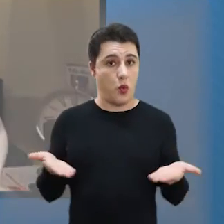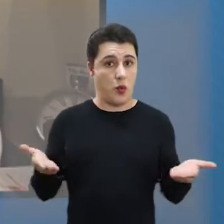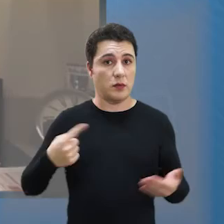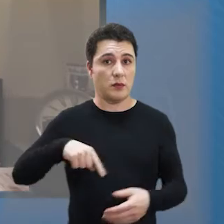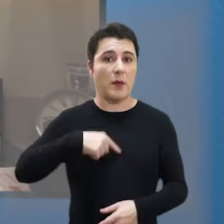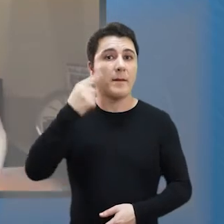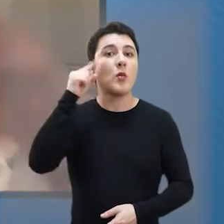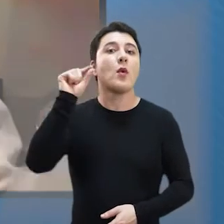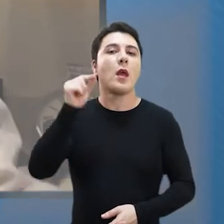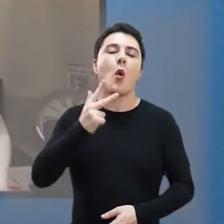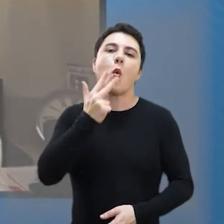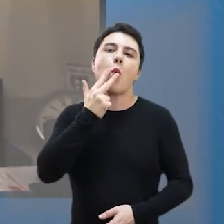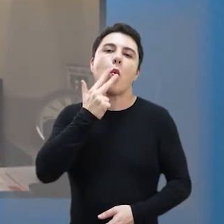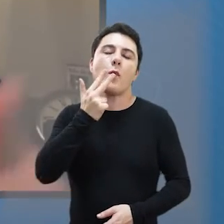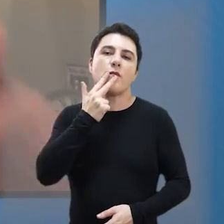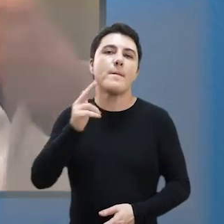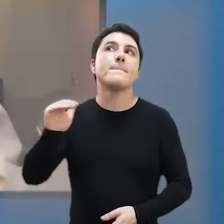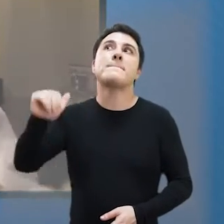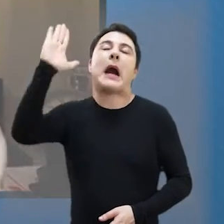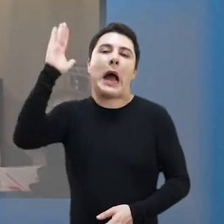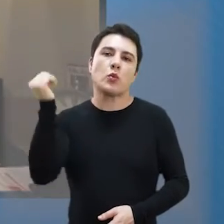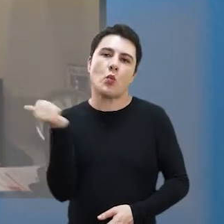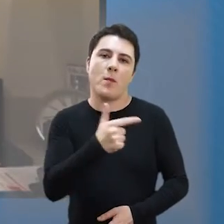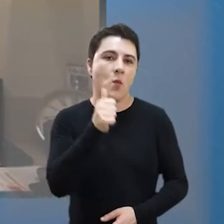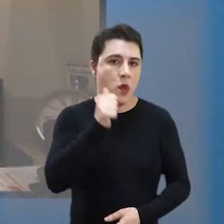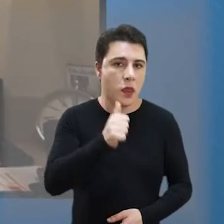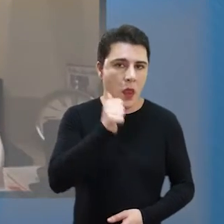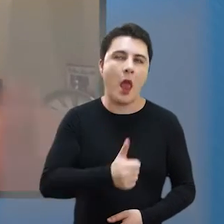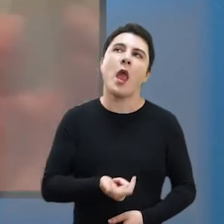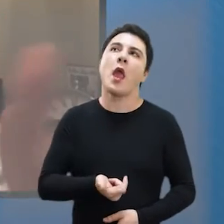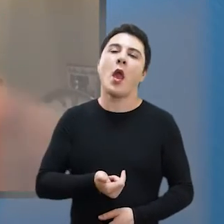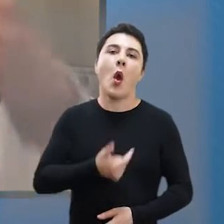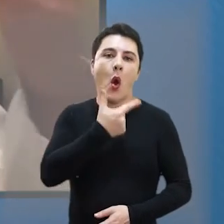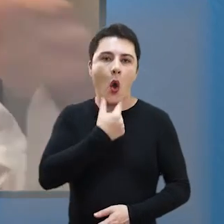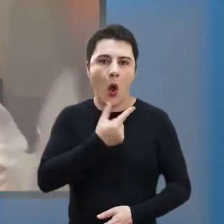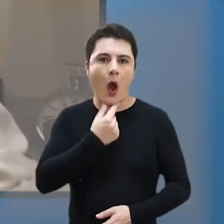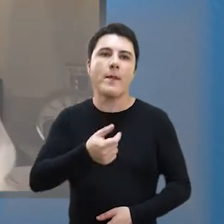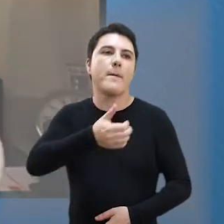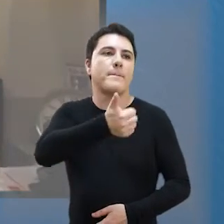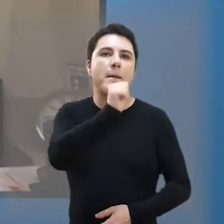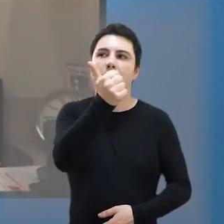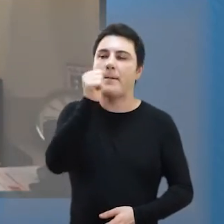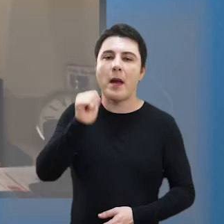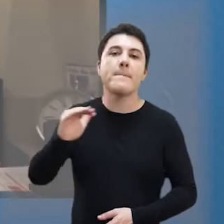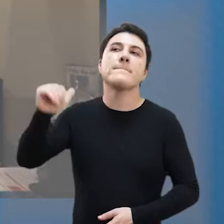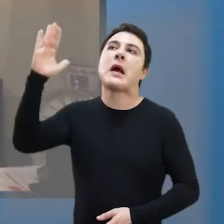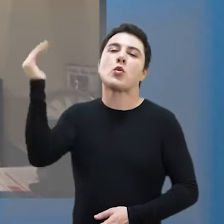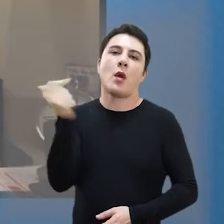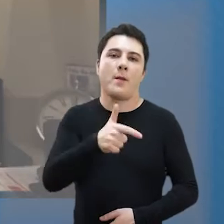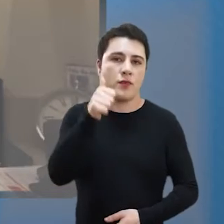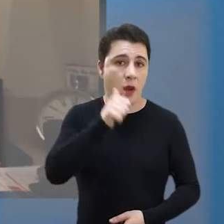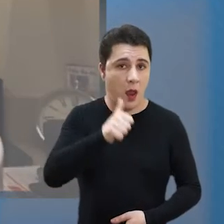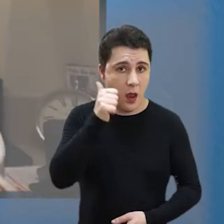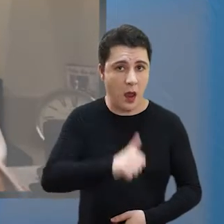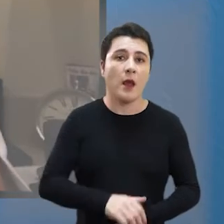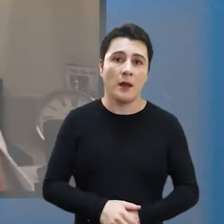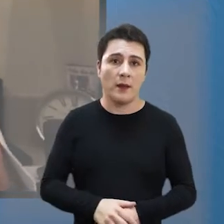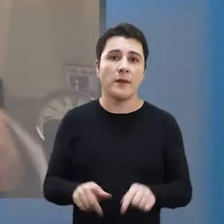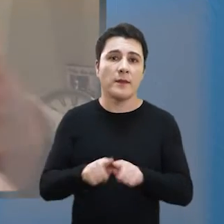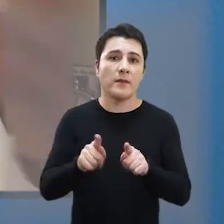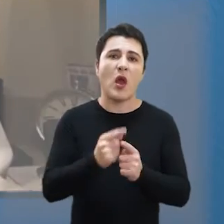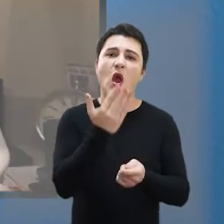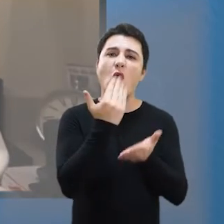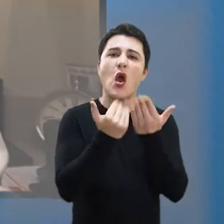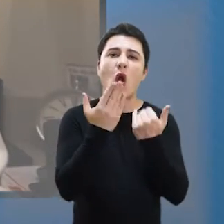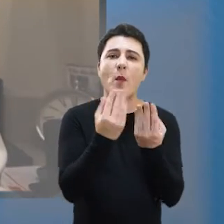os homens fumam 2 a 3 vezes mais do que as mulheres, bebem 2 a 3 vezes mais que as mulheres,